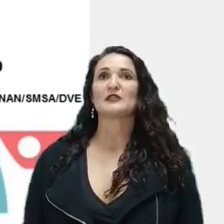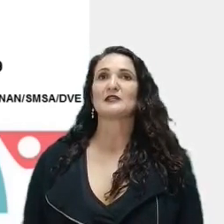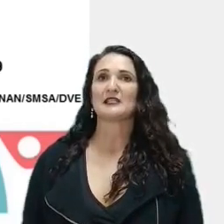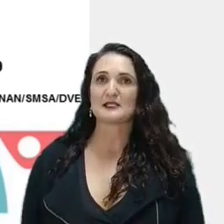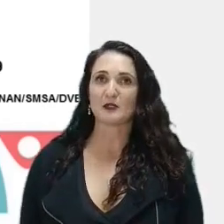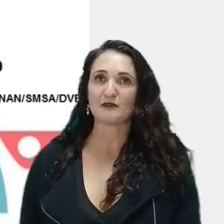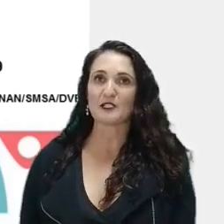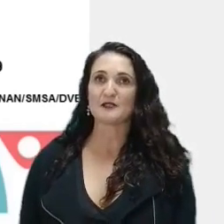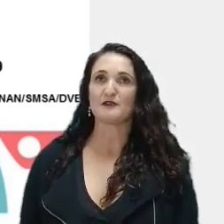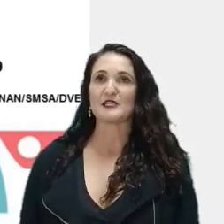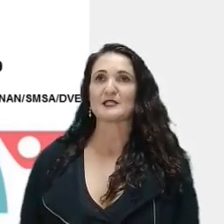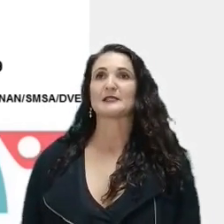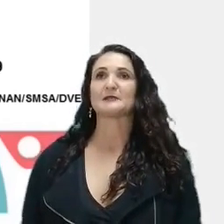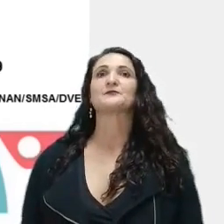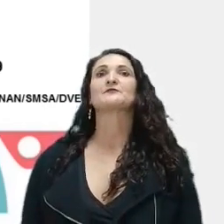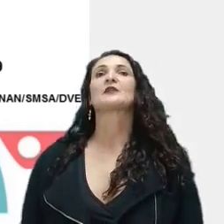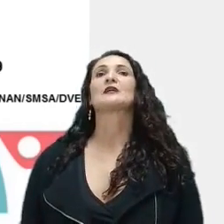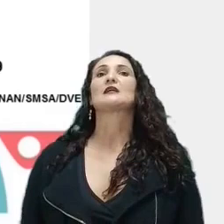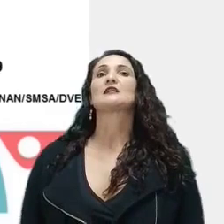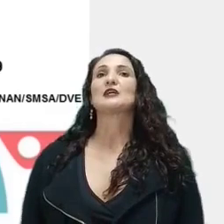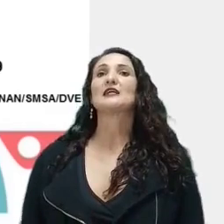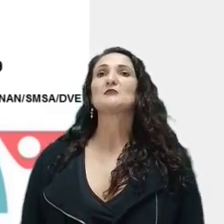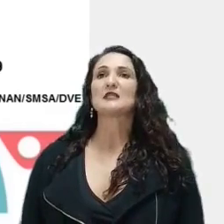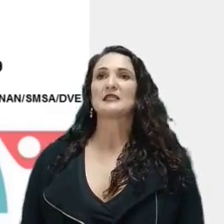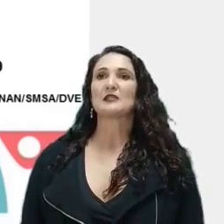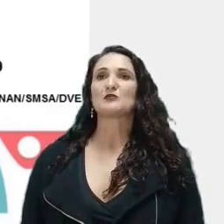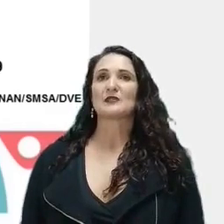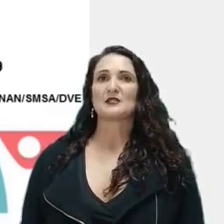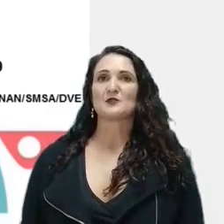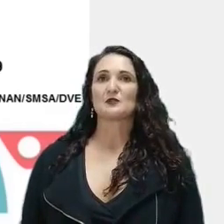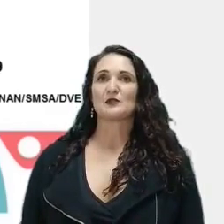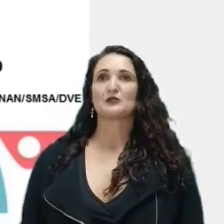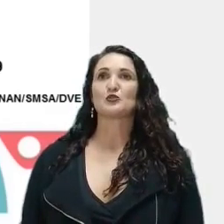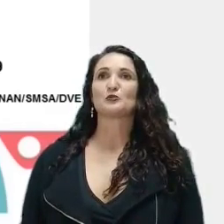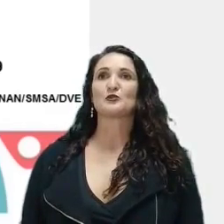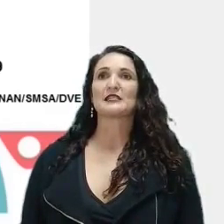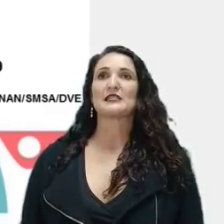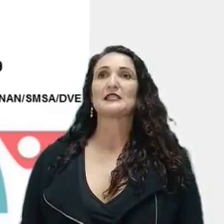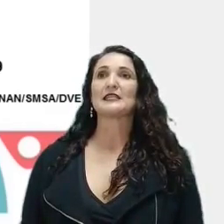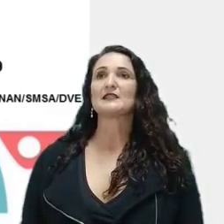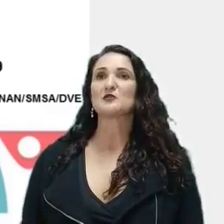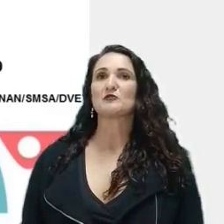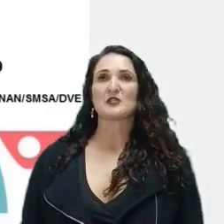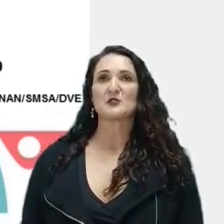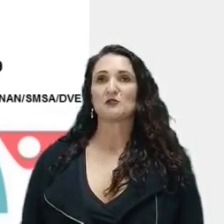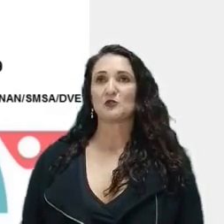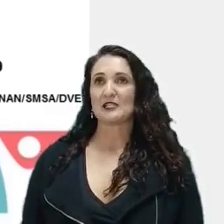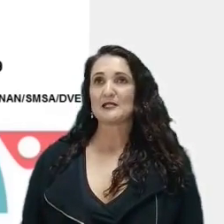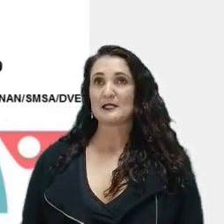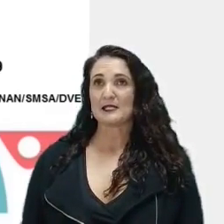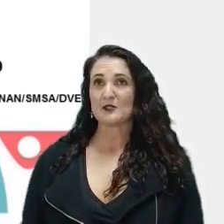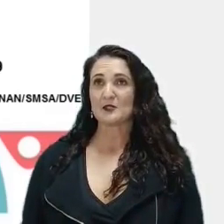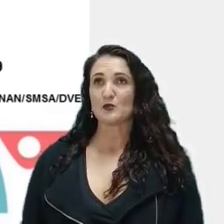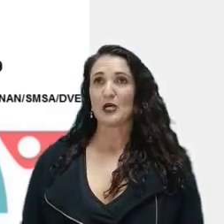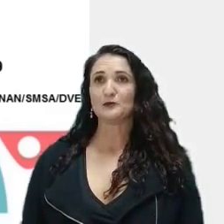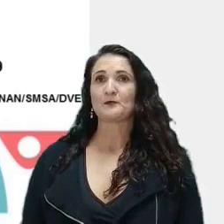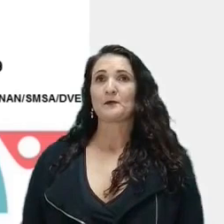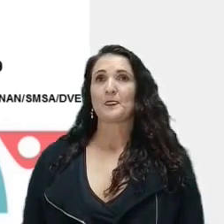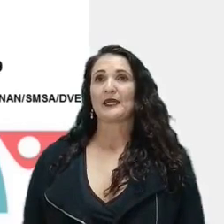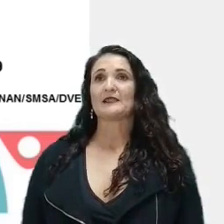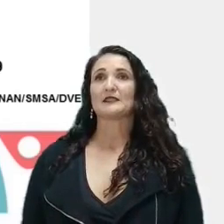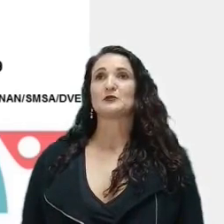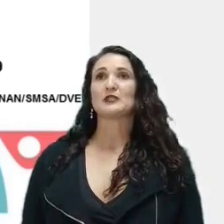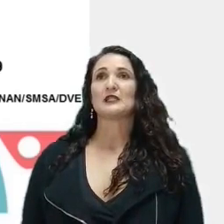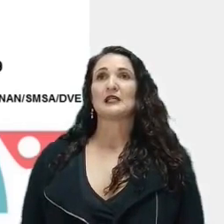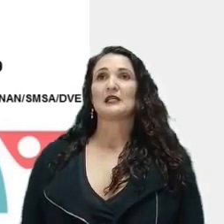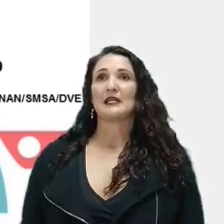visualização com relação à violência física. Chegamos aqui nos casos, no número de 500 notificações de violência sexual,